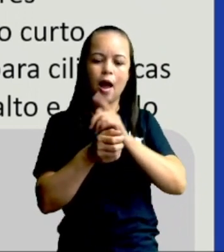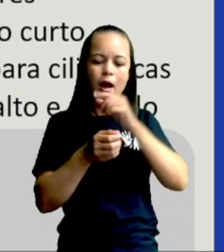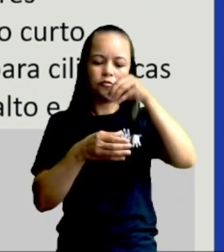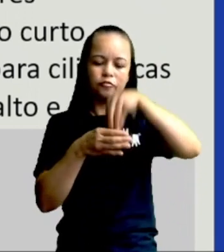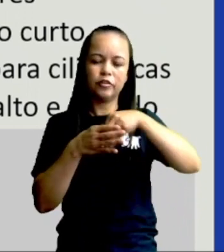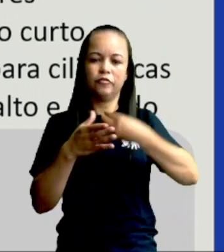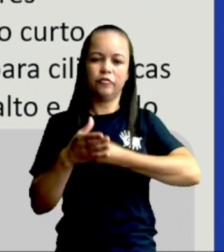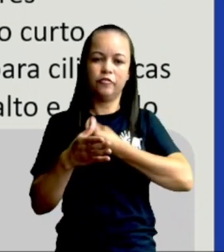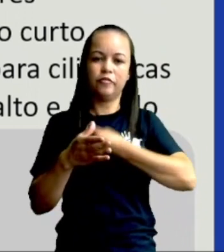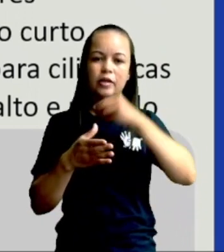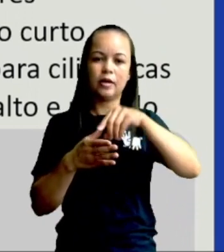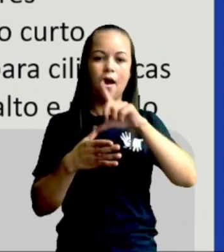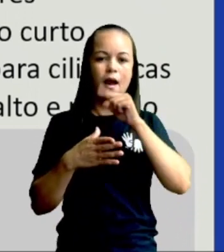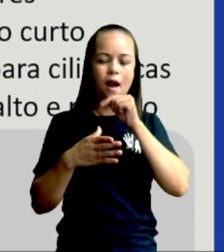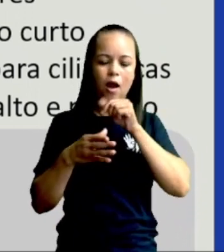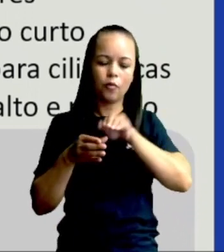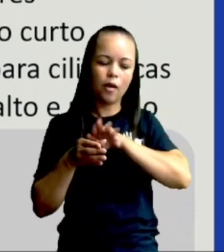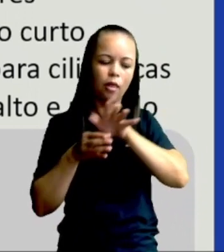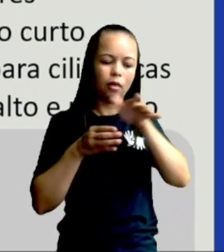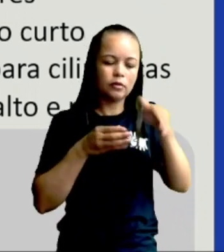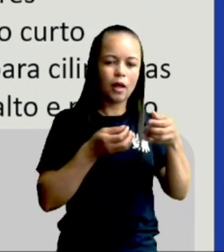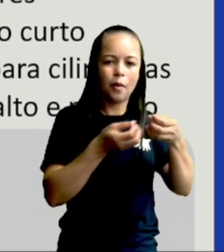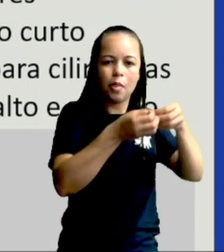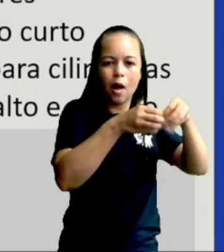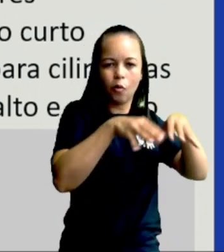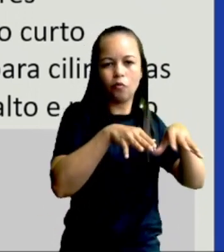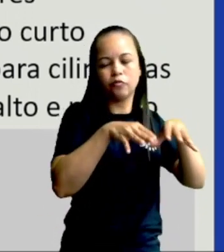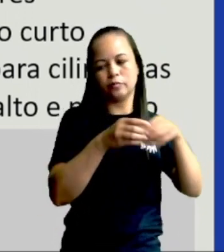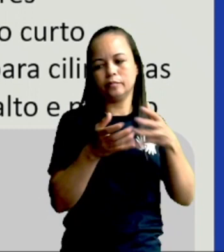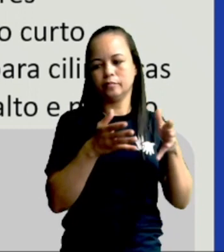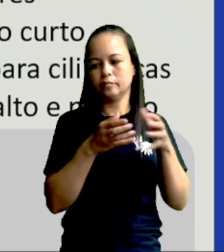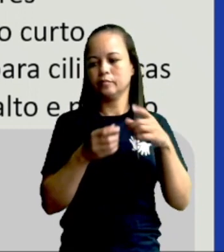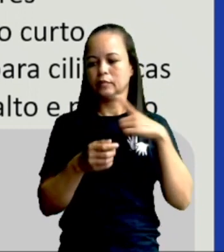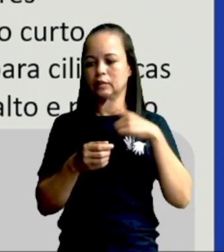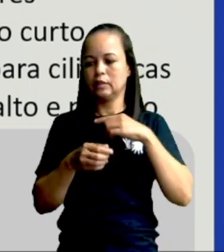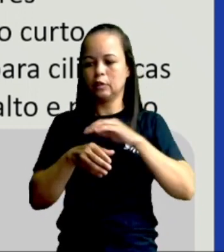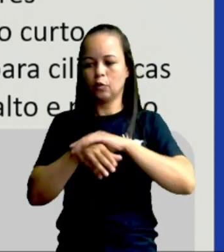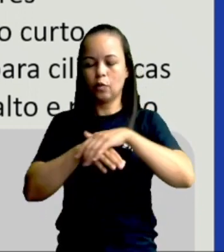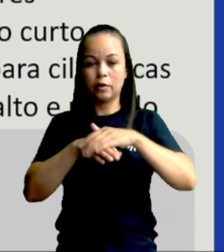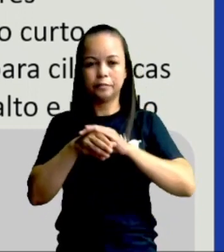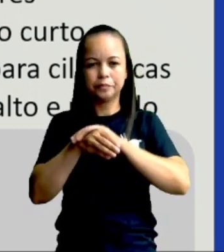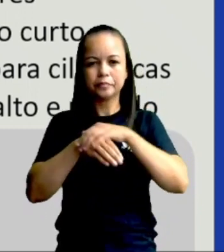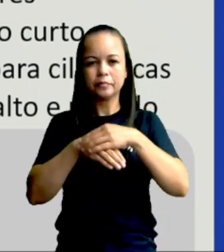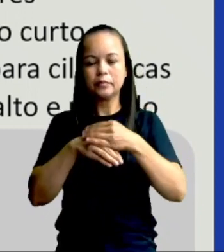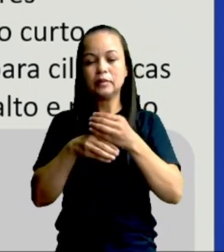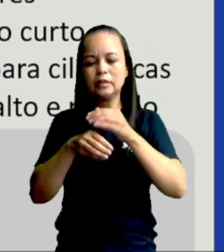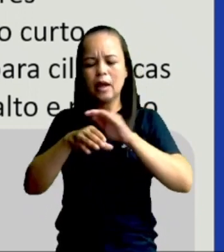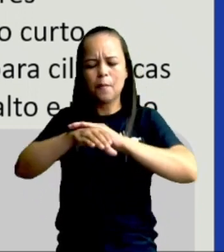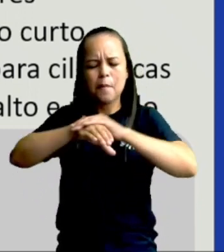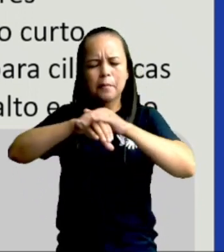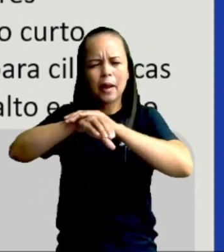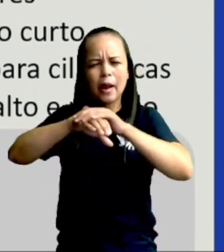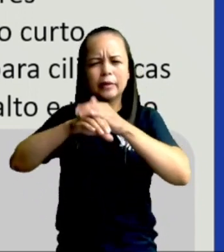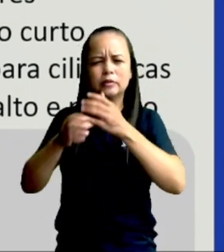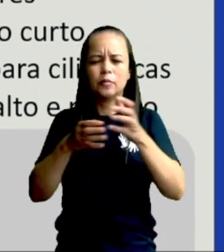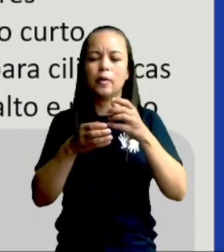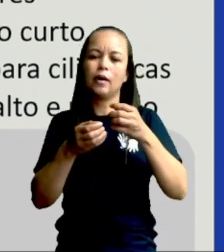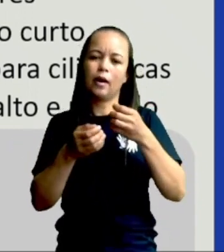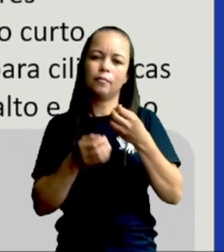patas adaptadas à natação e têm um casco raso, né, hidrodinâmico, feito para ser bem ágeis dentro da